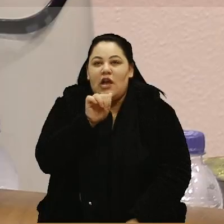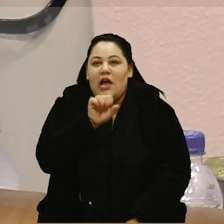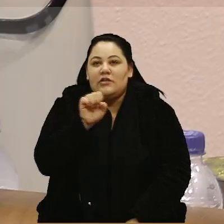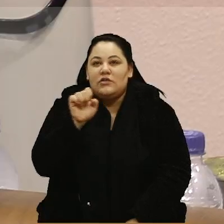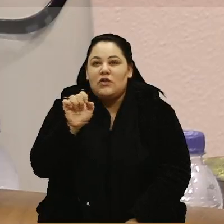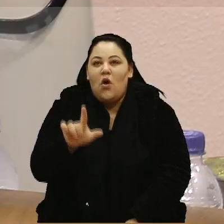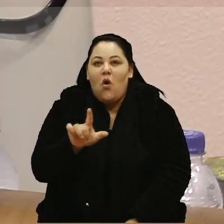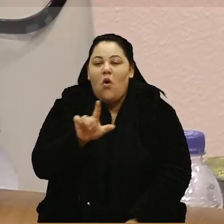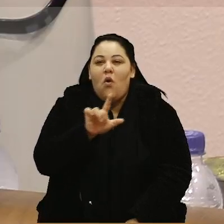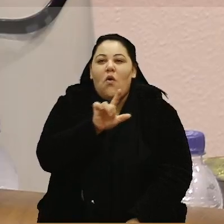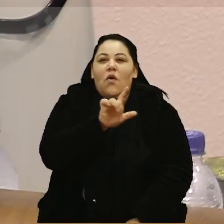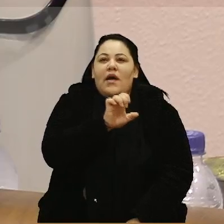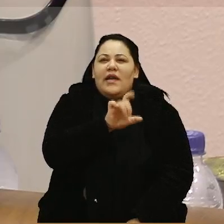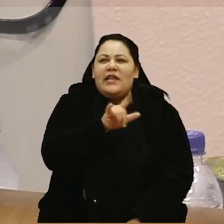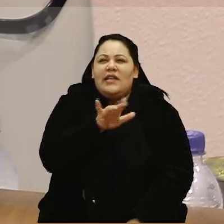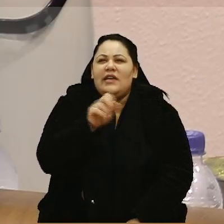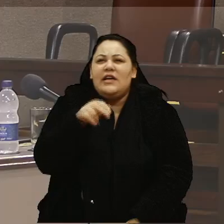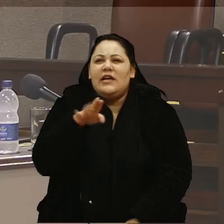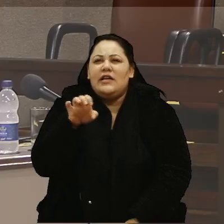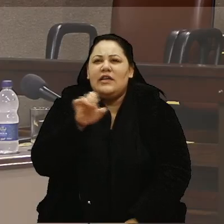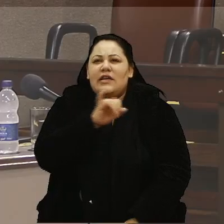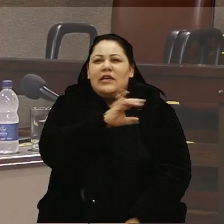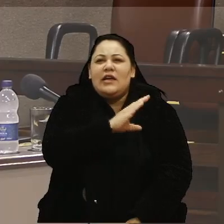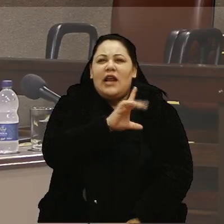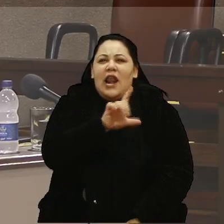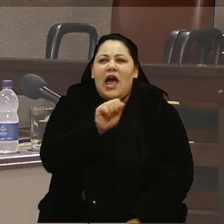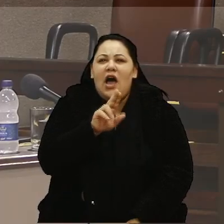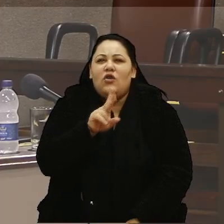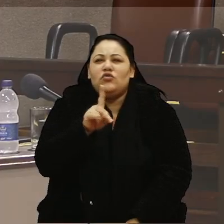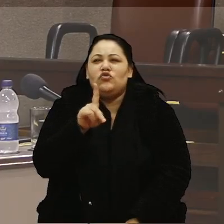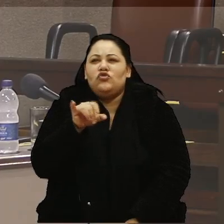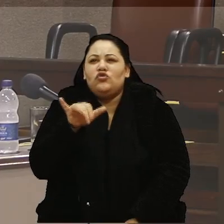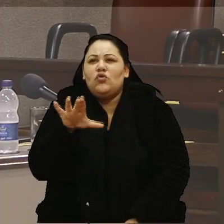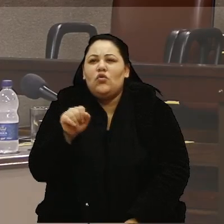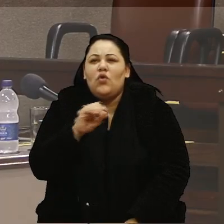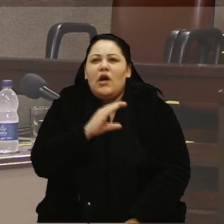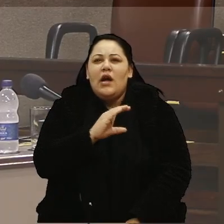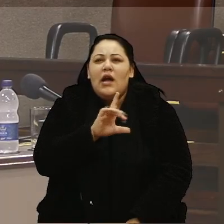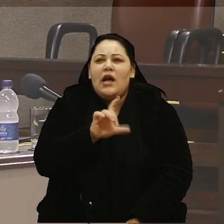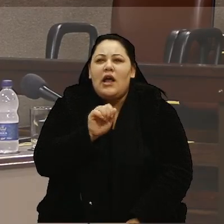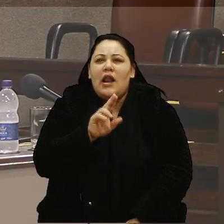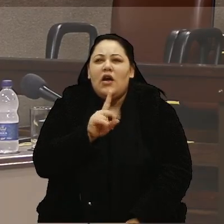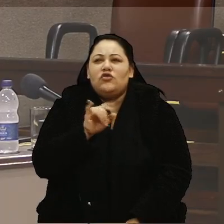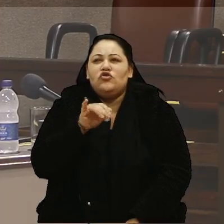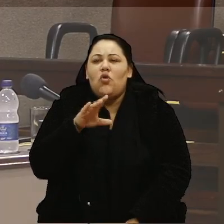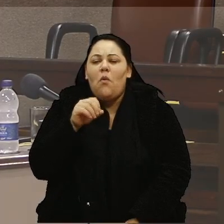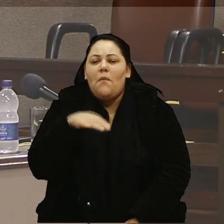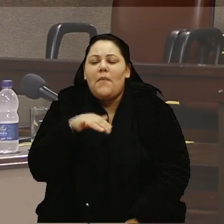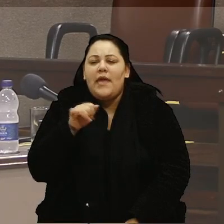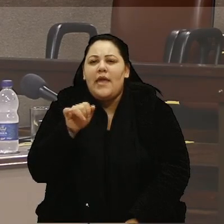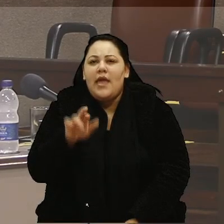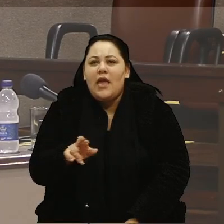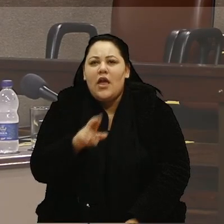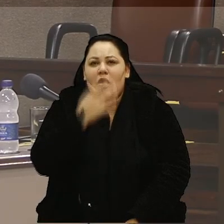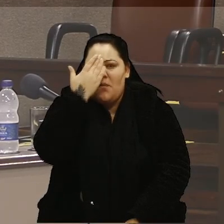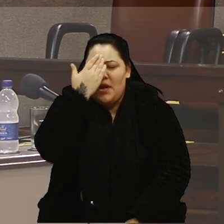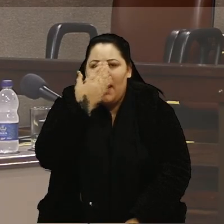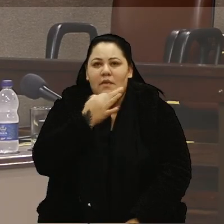Borges, Janaína Correia, Cláudio Correia, Renan Correia e Claudio Emílio de Santos. Obrigado pela presença, vocês que prestam